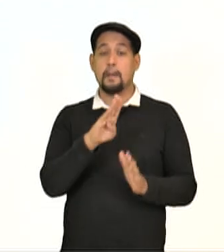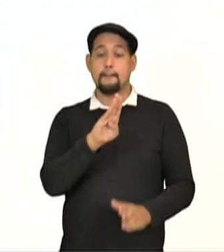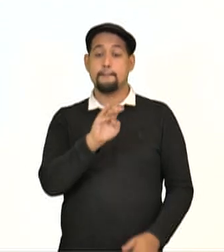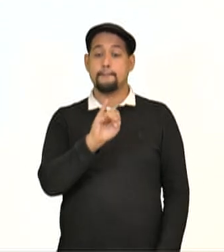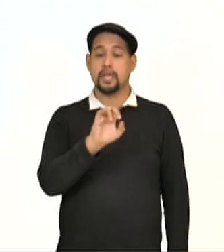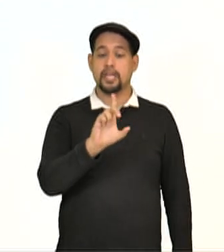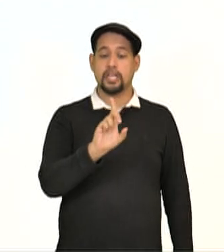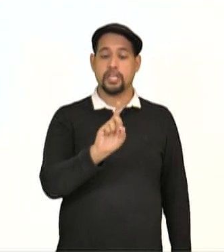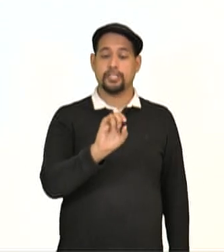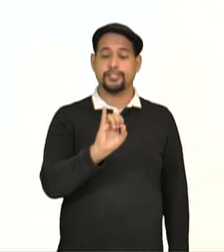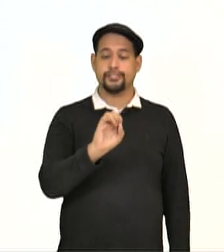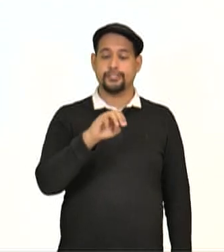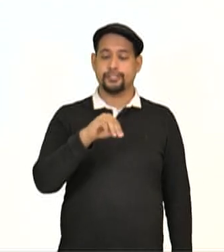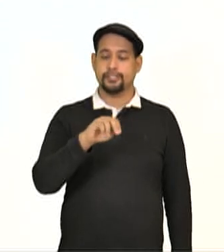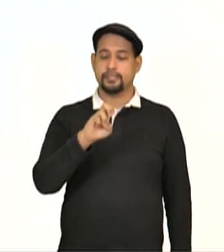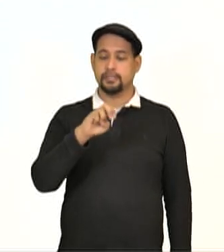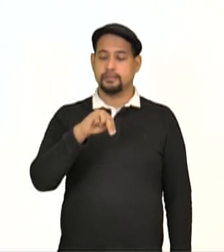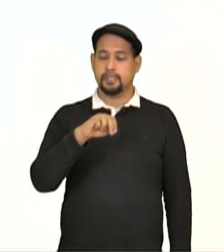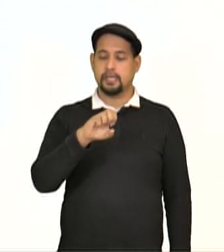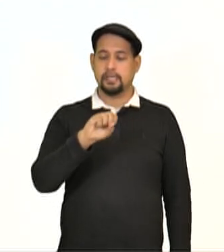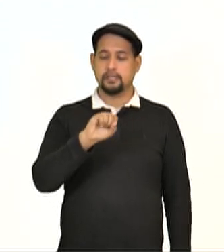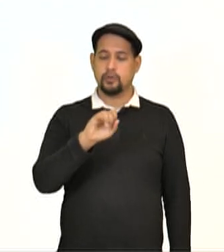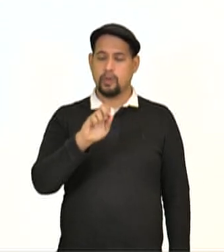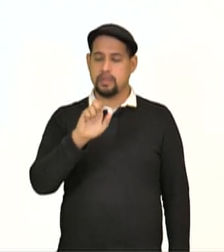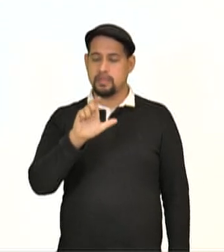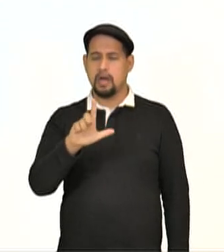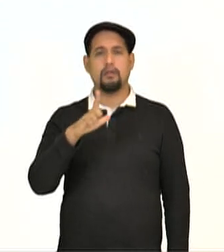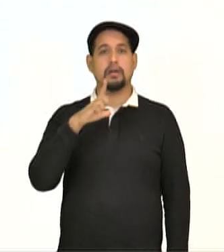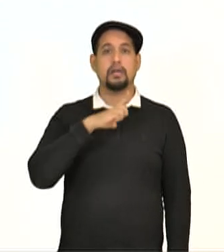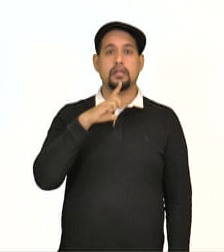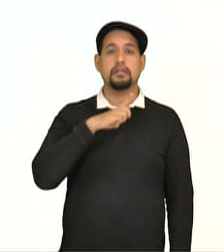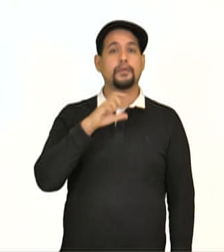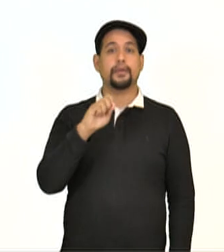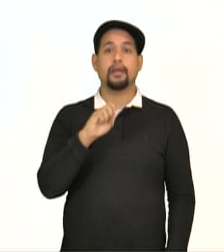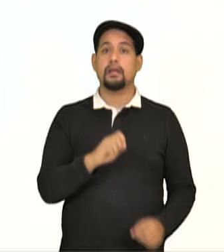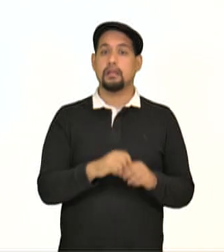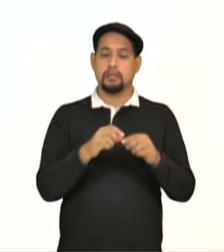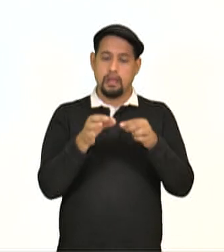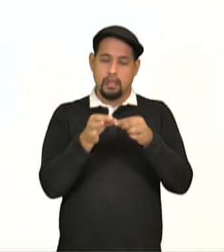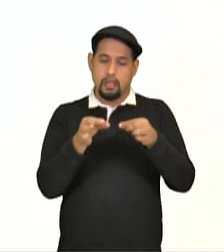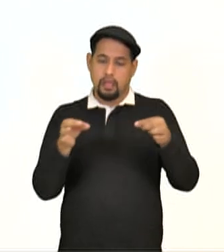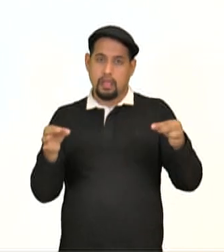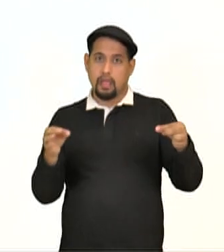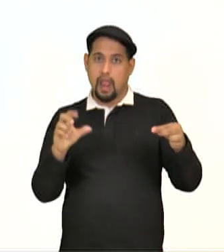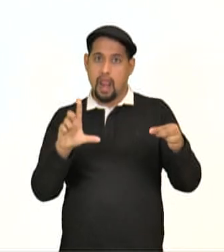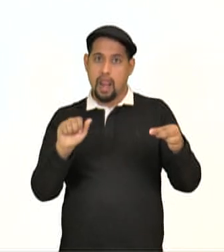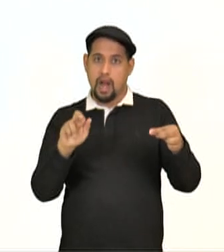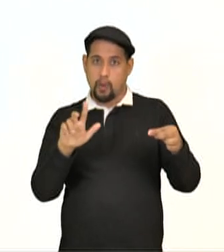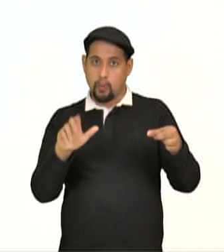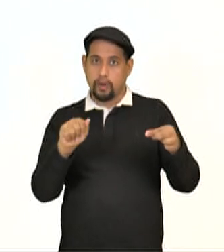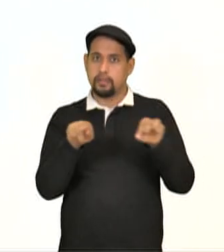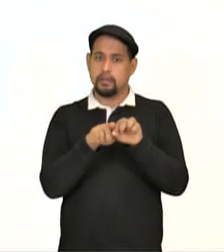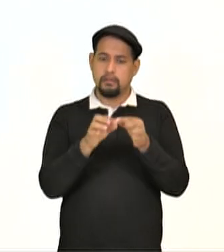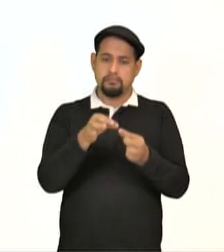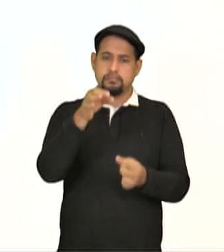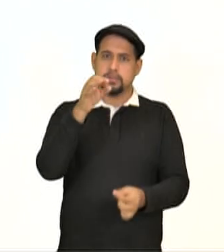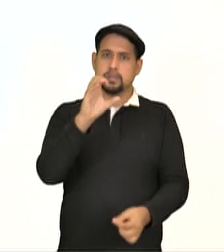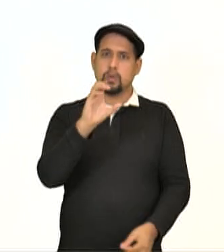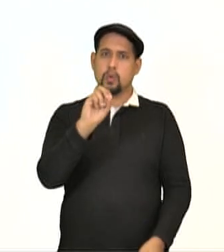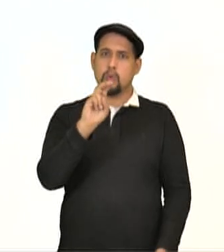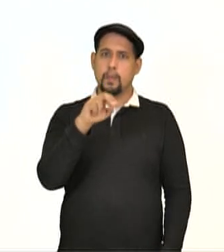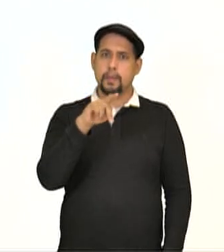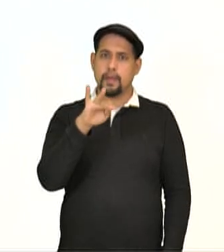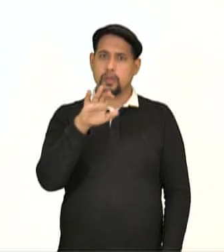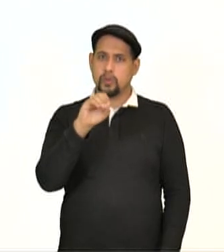ele tem 2 medidas, ele vai ter o comprimento e vai ter a largura, certo? E é uma região sem fronteira, por